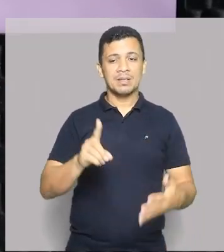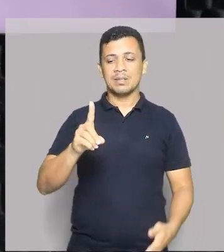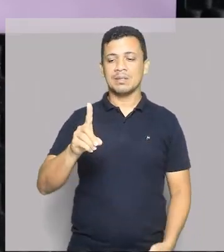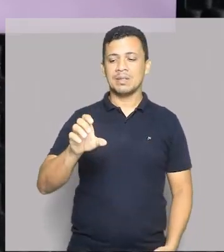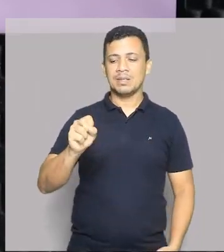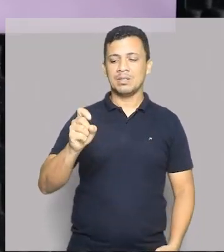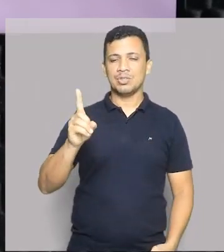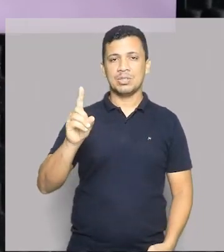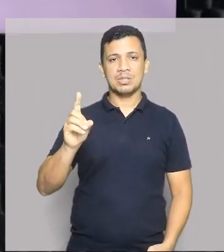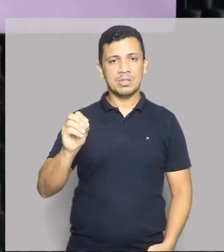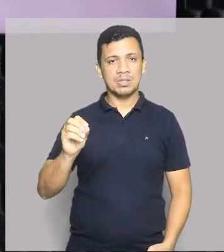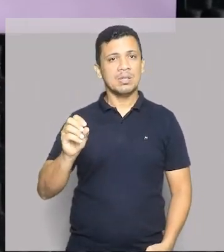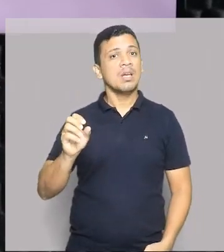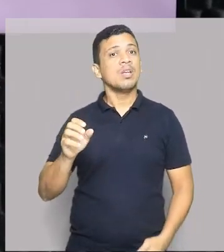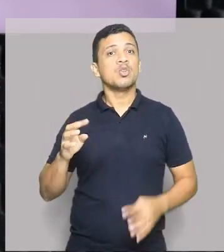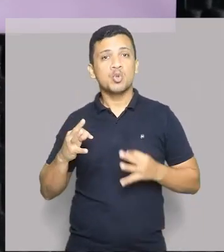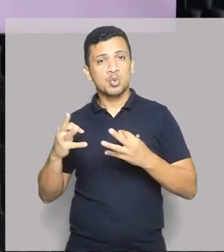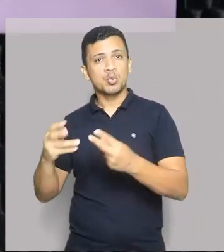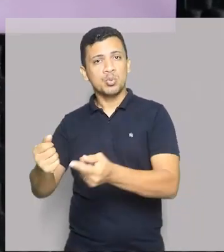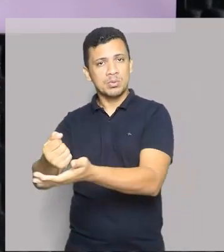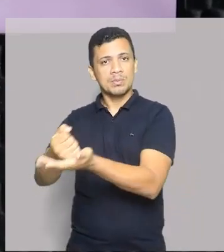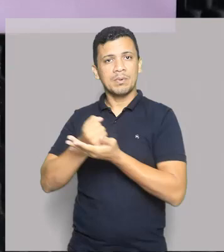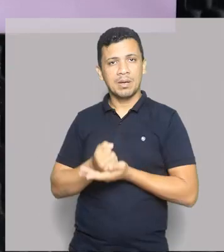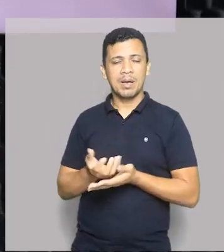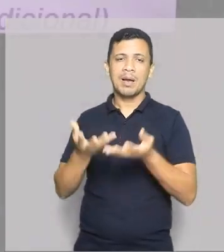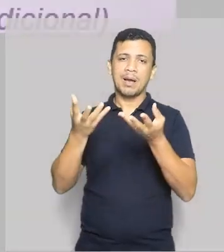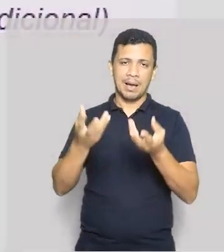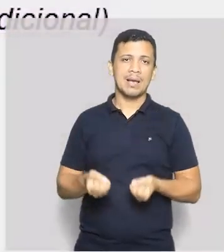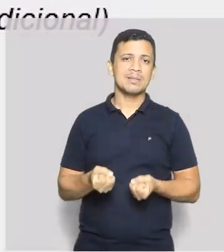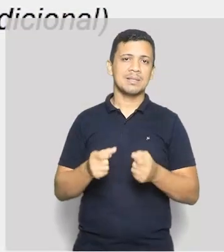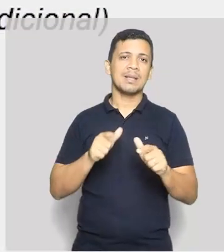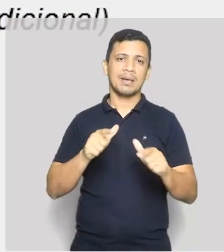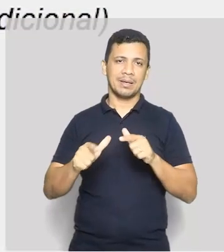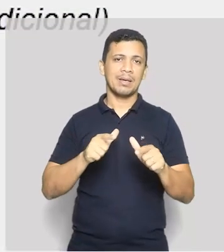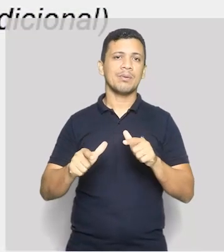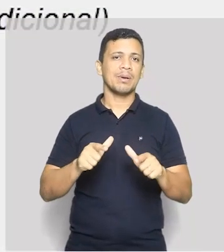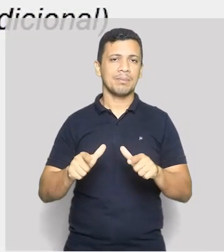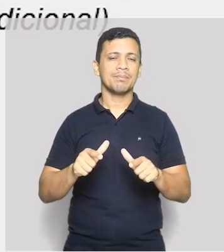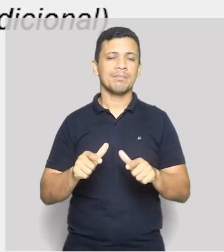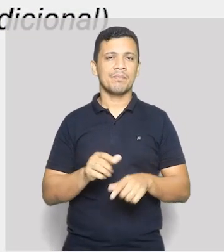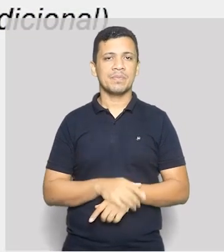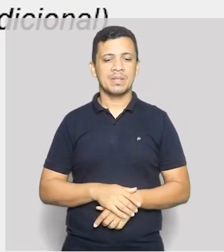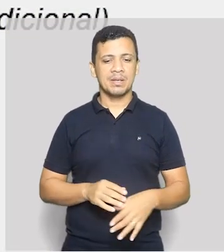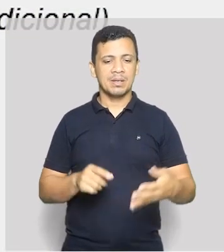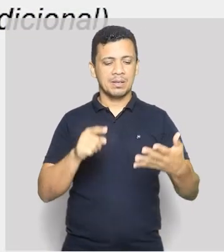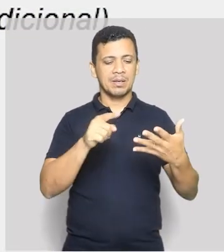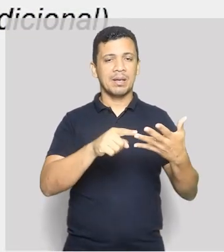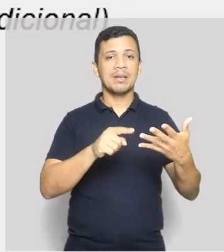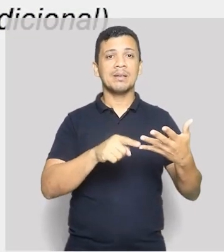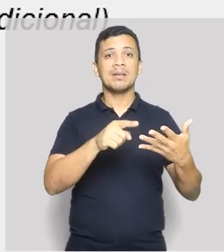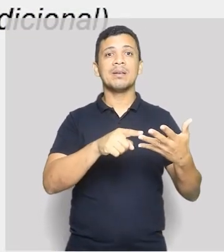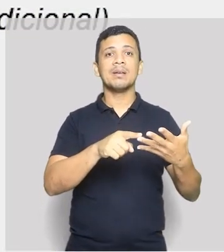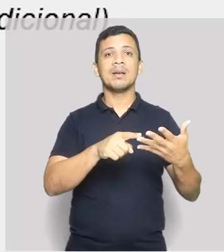apoiem, aceitarei o cargo. Também aqui é a mesma locução, né? A mesma locução. São 2